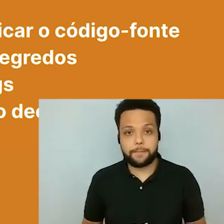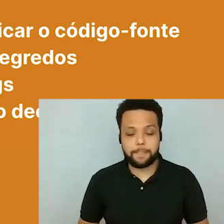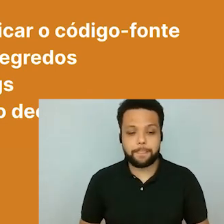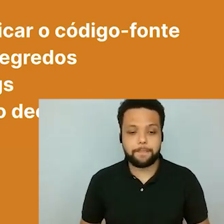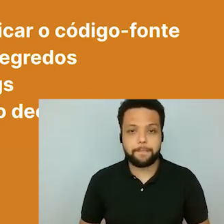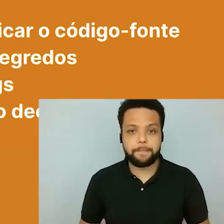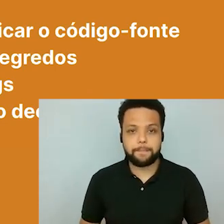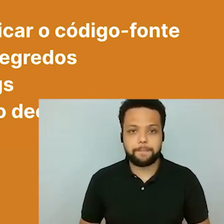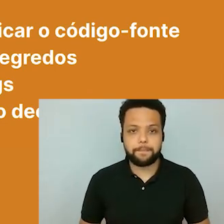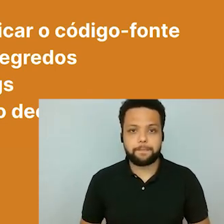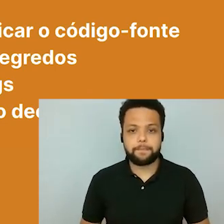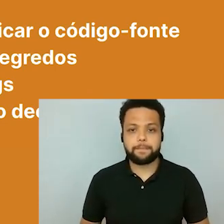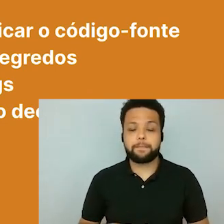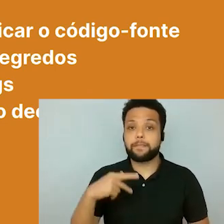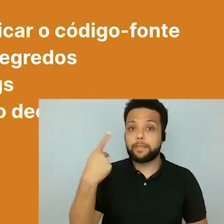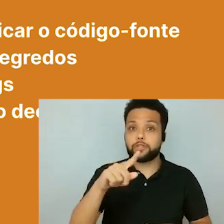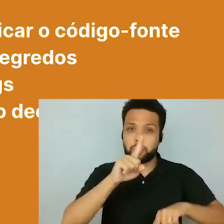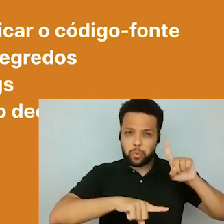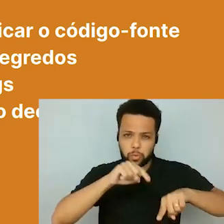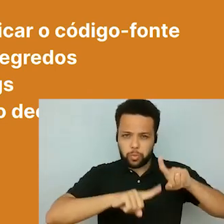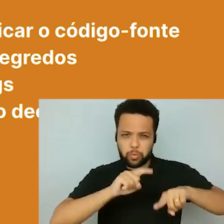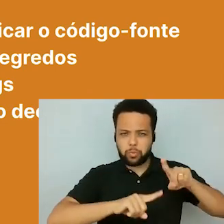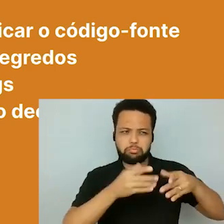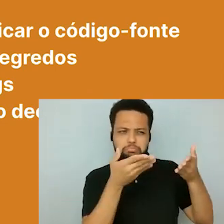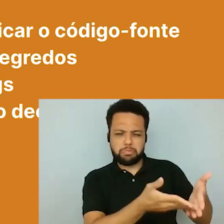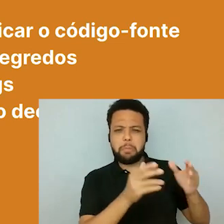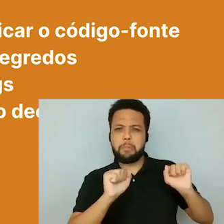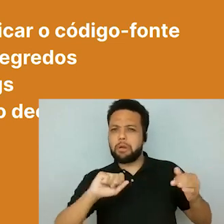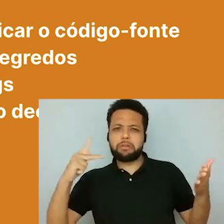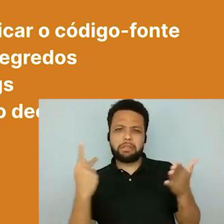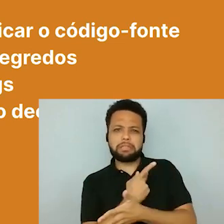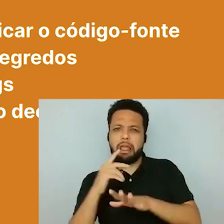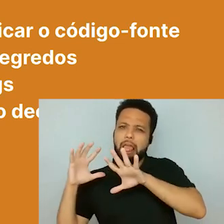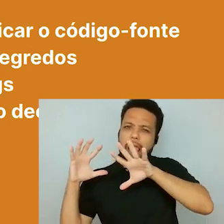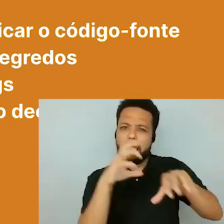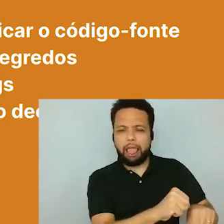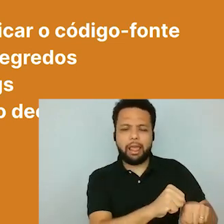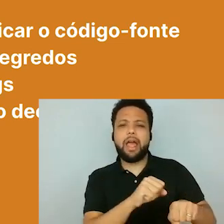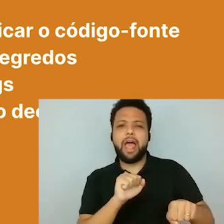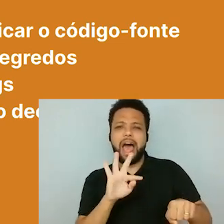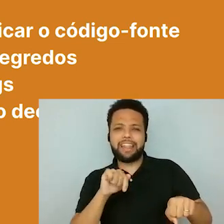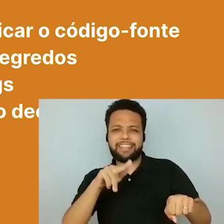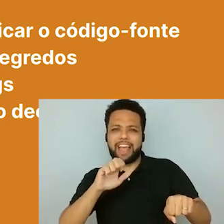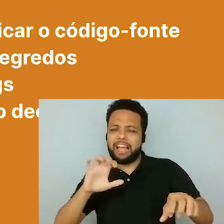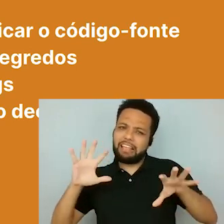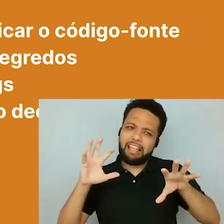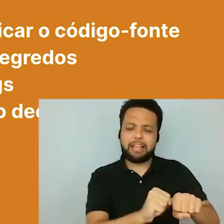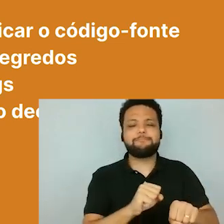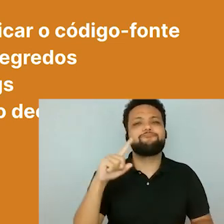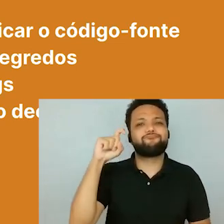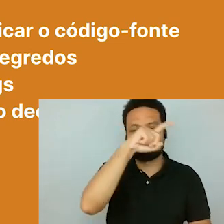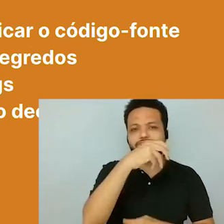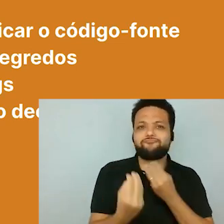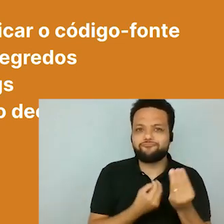Sabendo que seu produto pode ser alvo de ataques como esse, podemos executar algumas ações que dificultam essa exposição, como ofuscar e